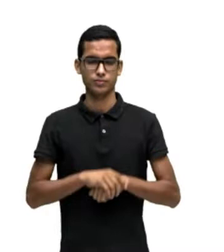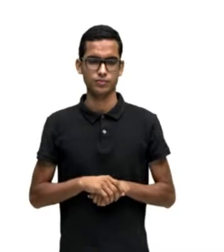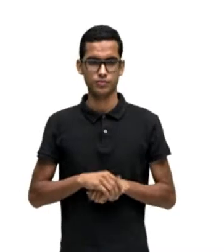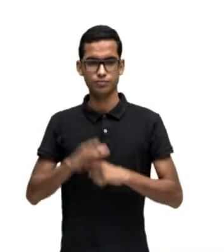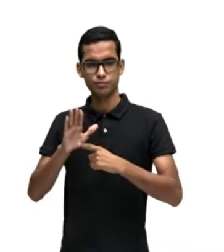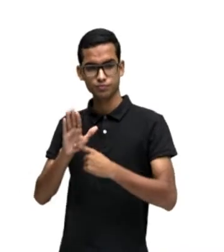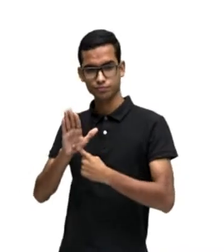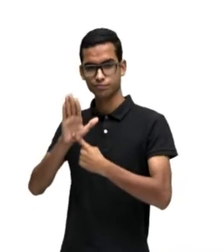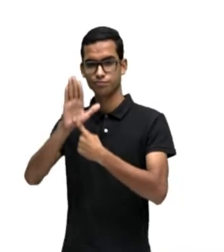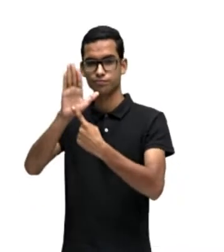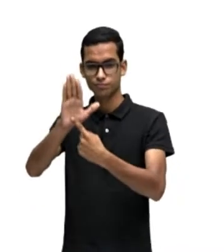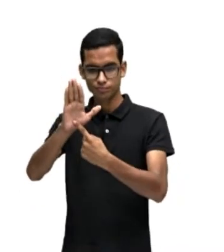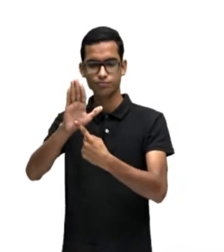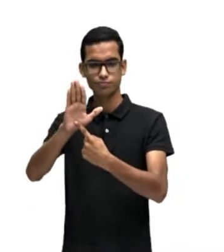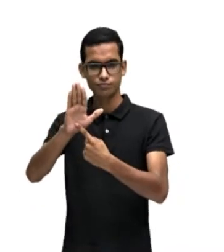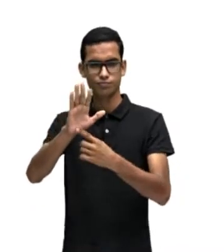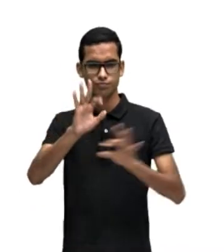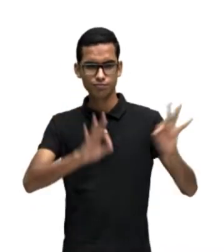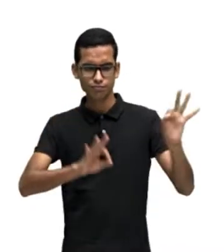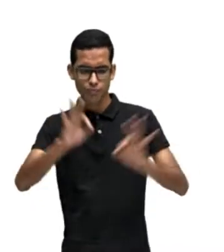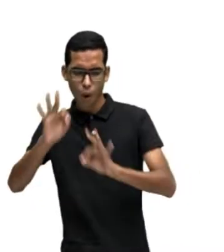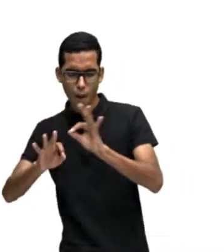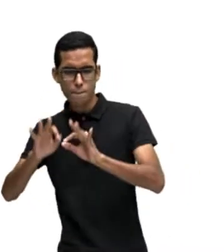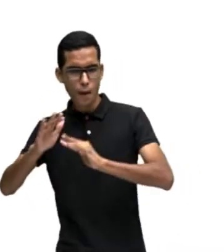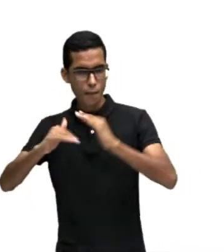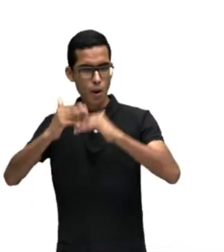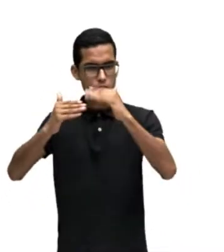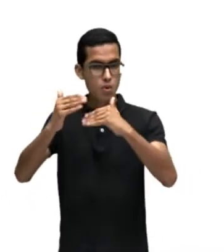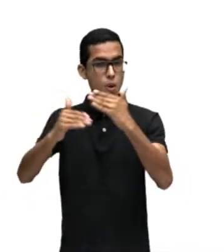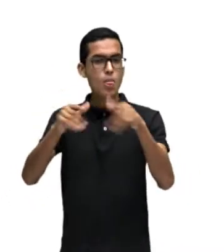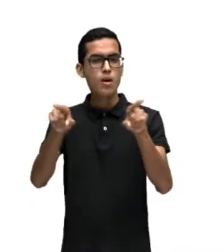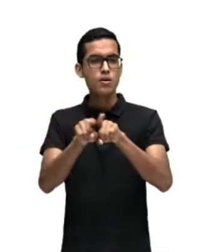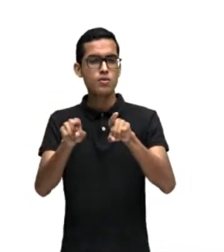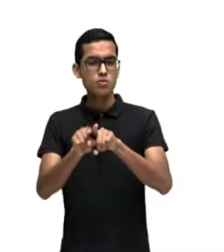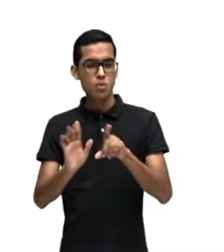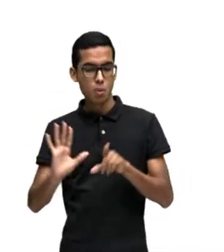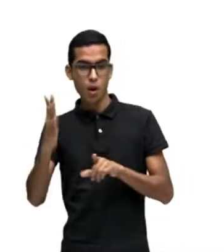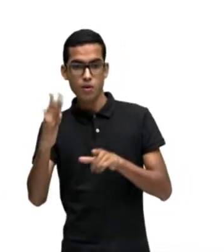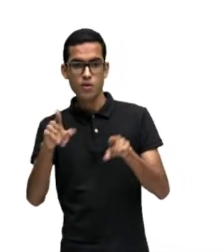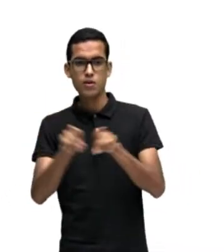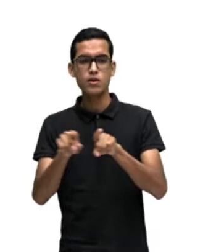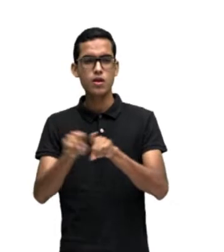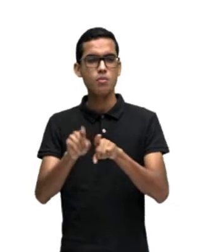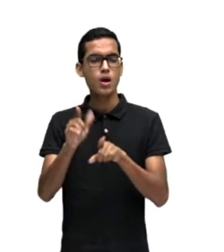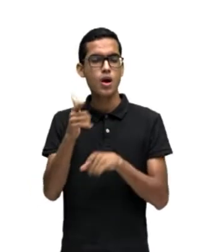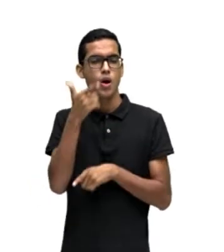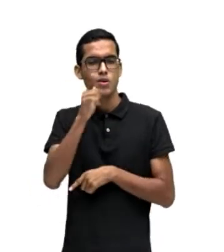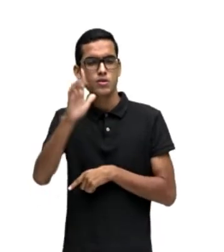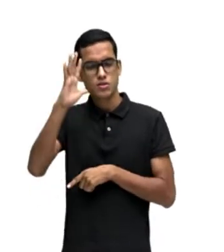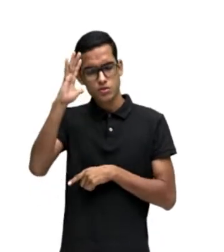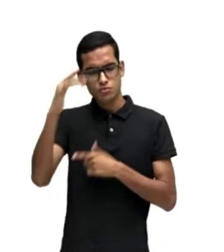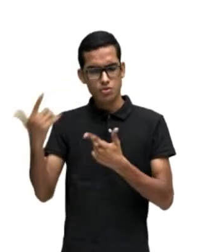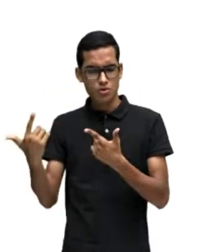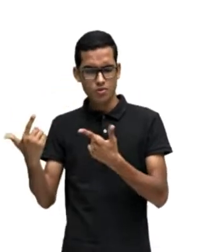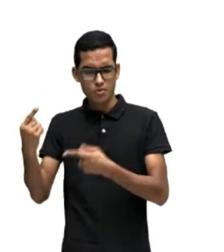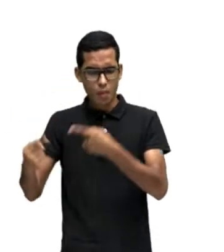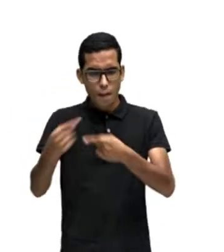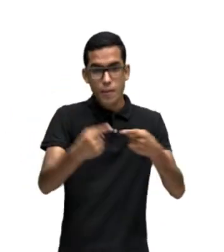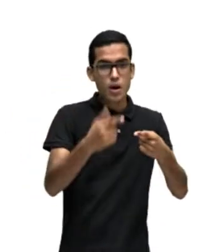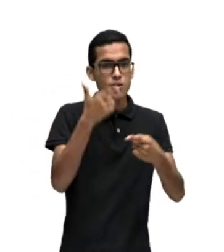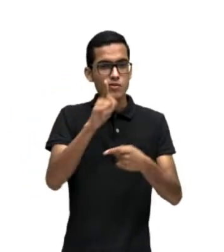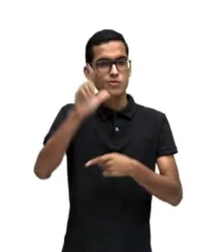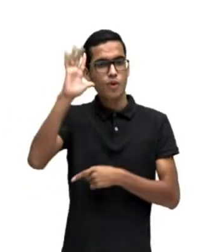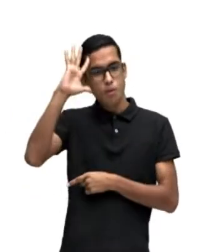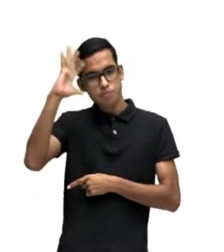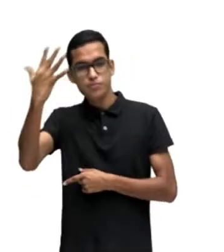a apresentação, o desenvolvimento e a solução de conflitos. Esse processo construtivo sugere